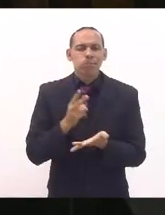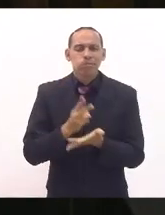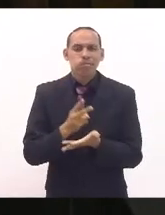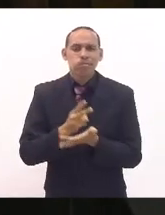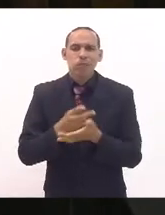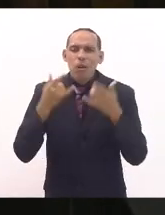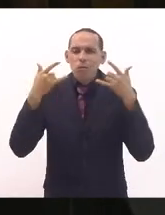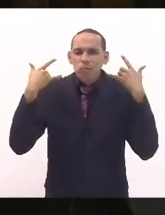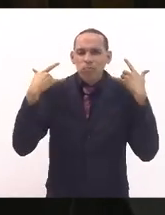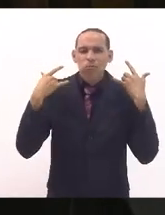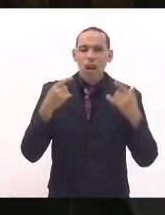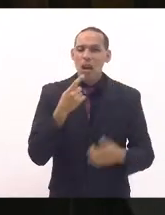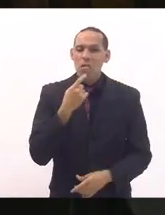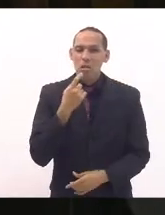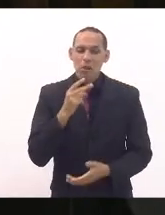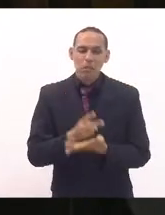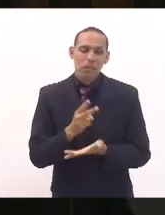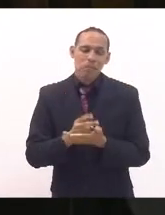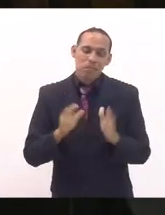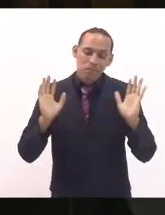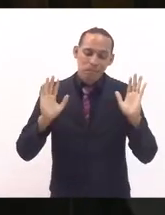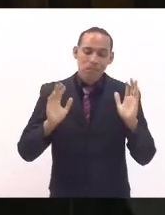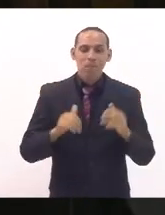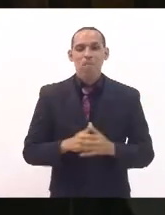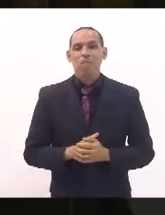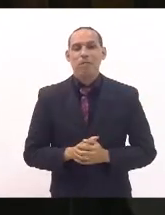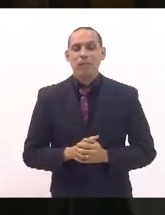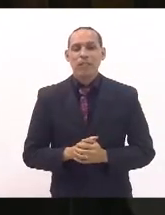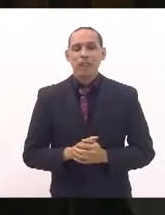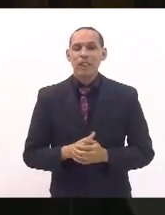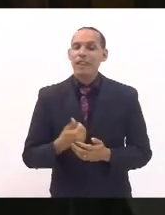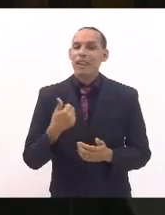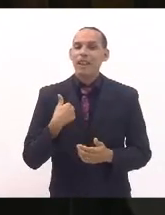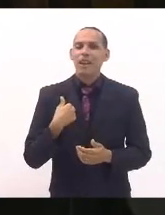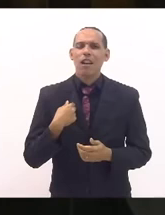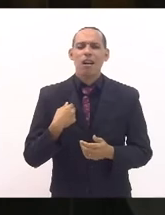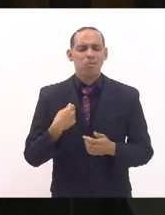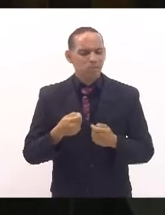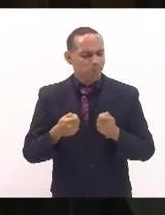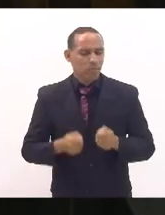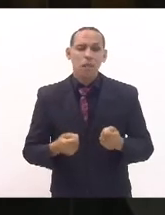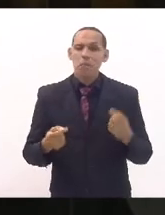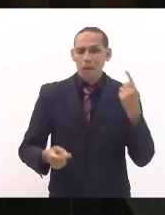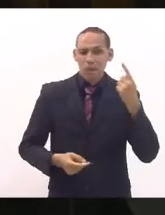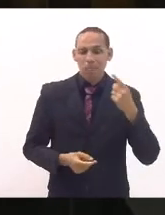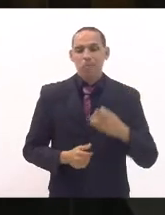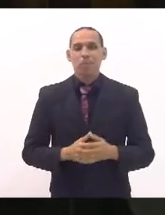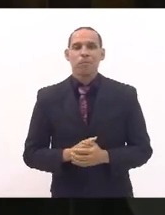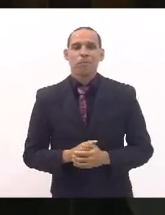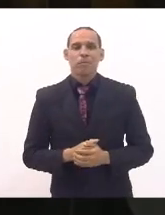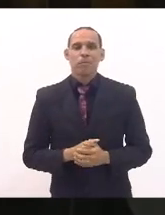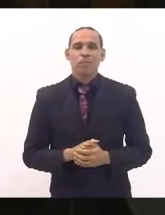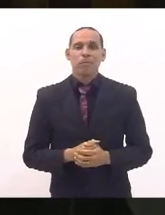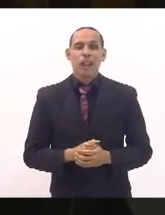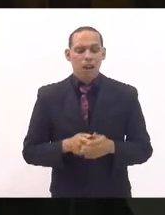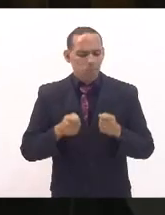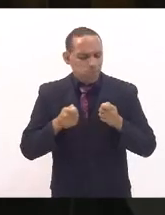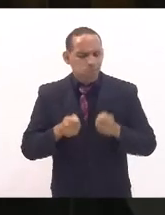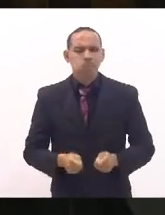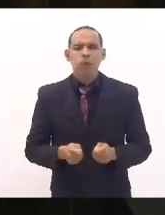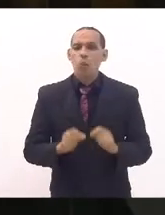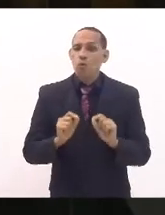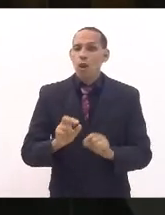gente de máscara vestida de vermelho. Pois bem, eu faço questão aqui, em primeiro lugar, exigir